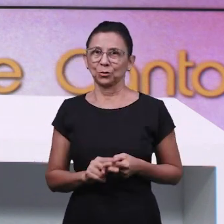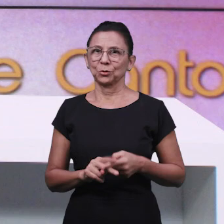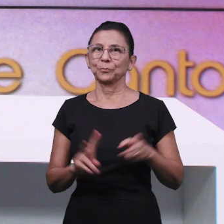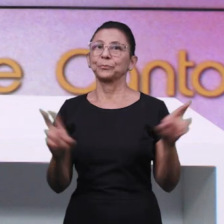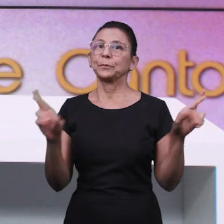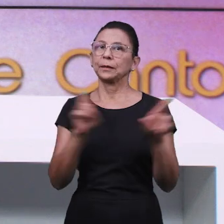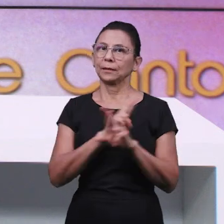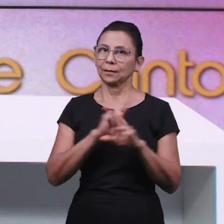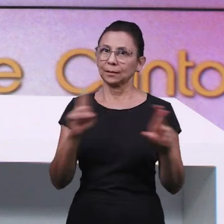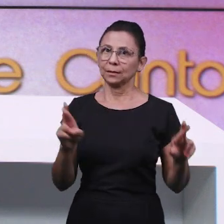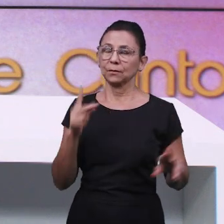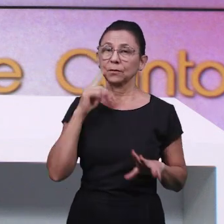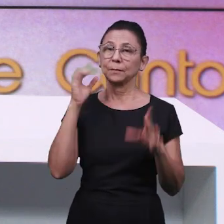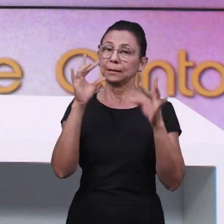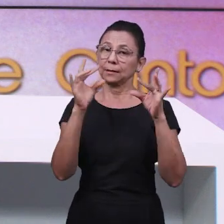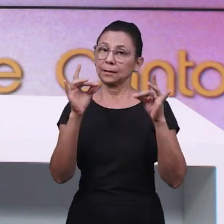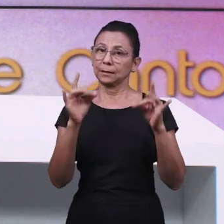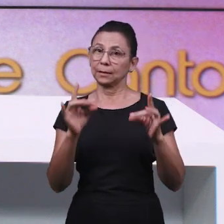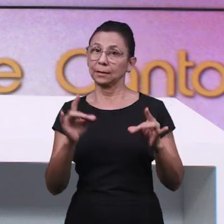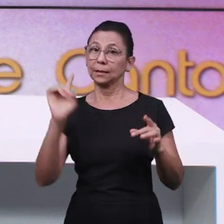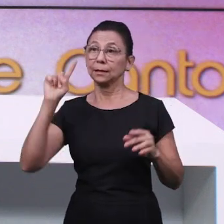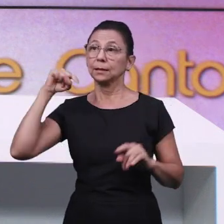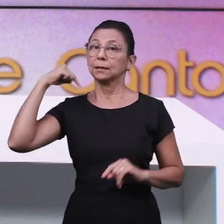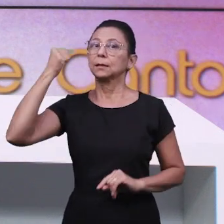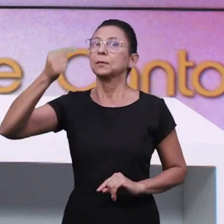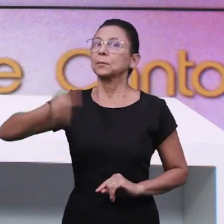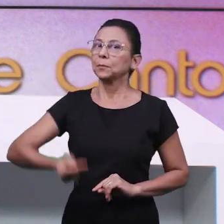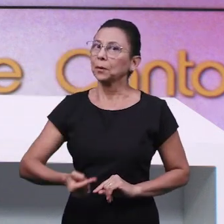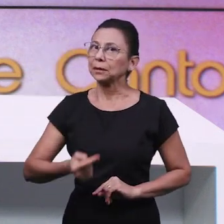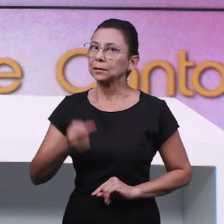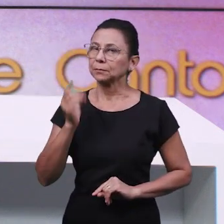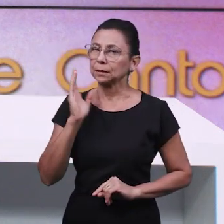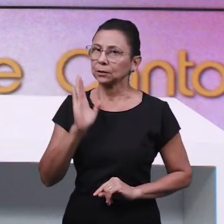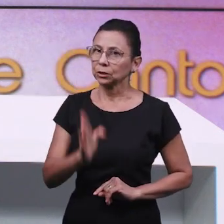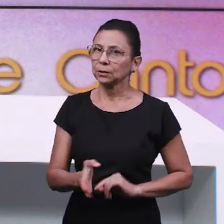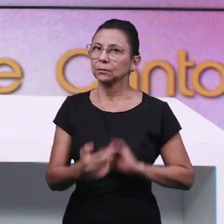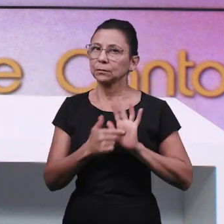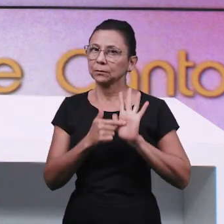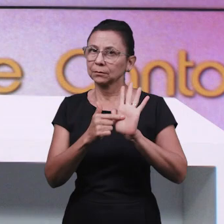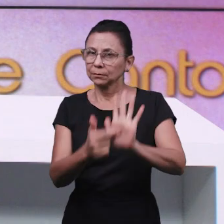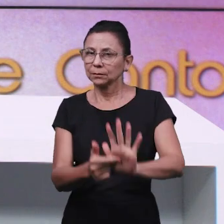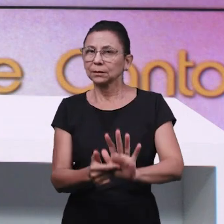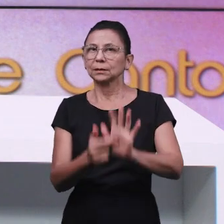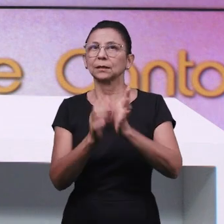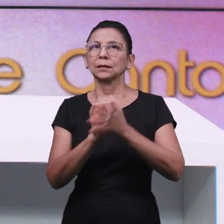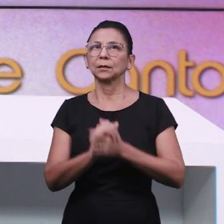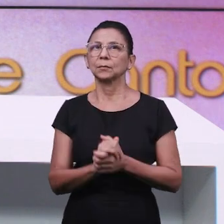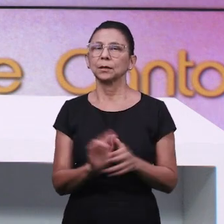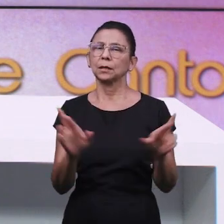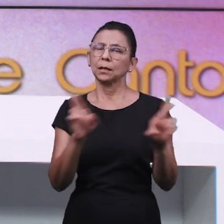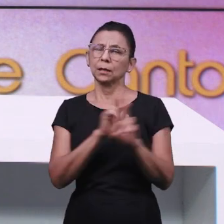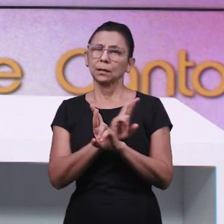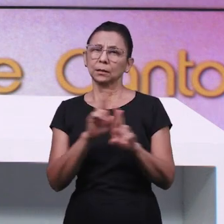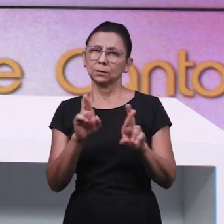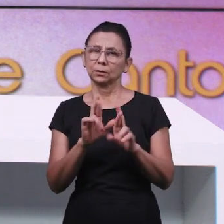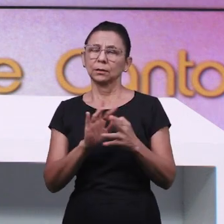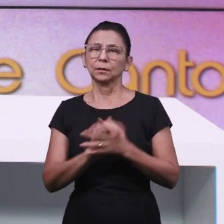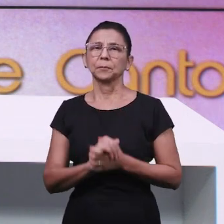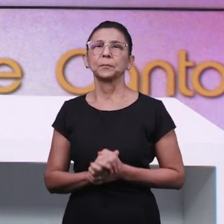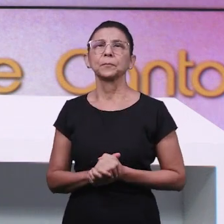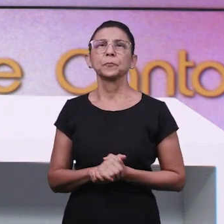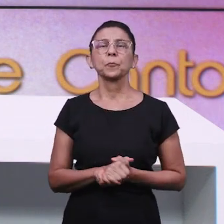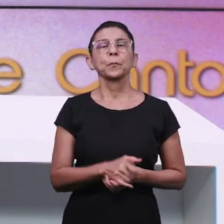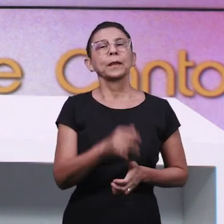que nós veremos mais detalhadamente à frente, mas podemos já citar aqui para relacionar ao funcionamento dessa